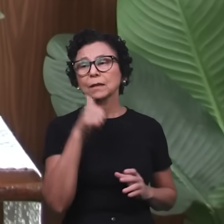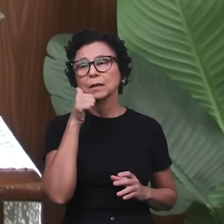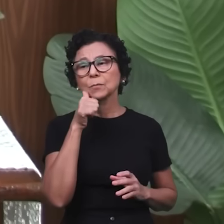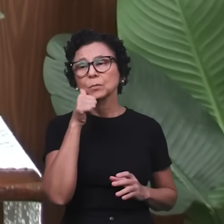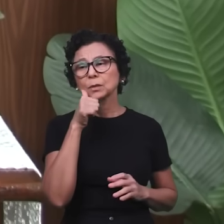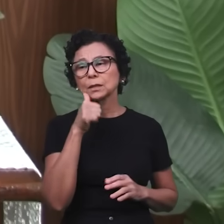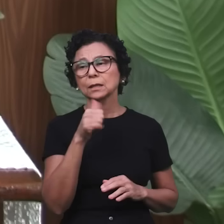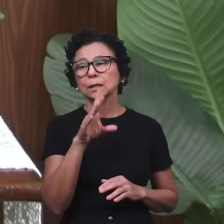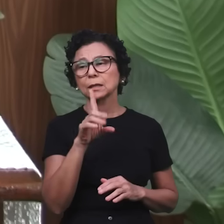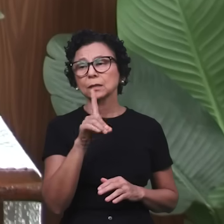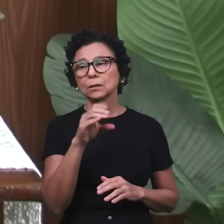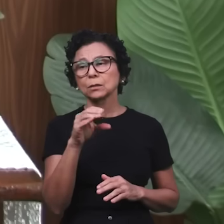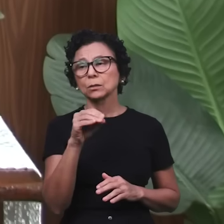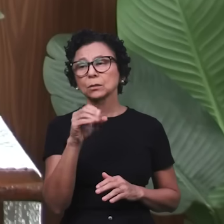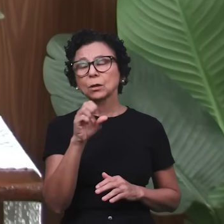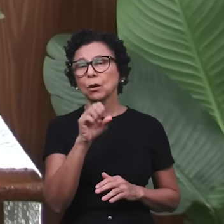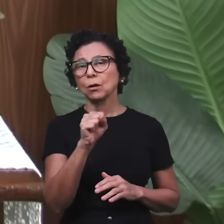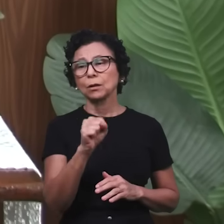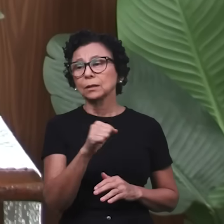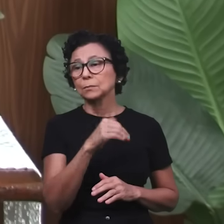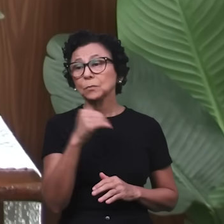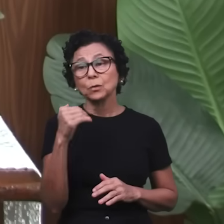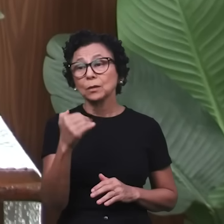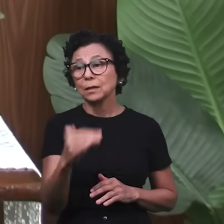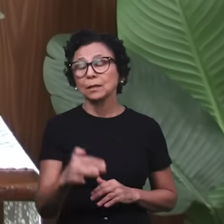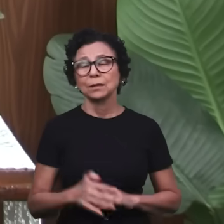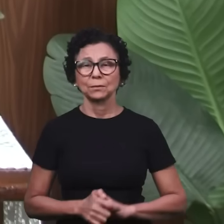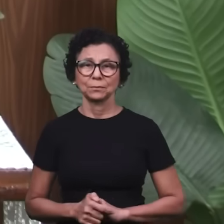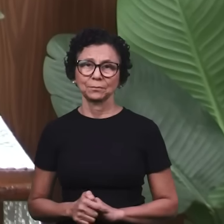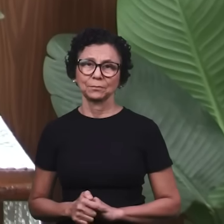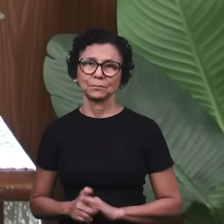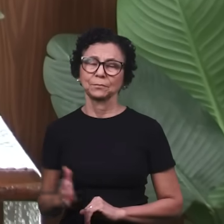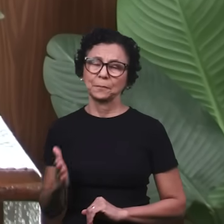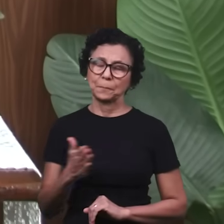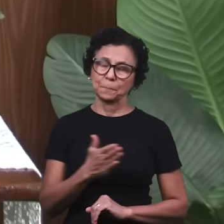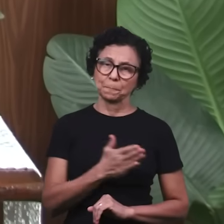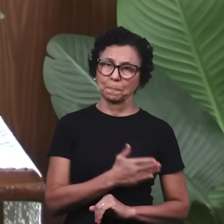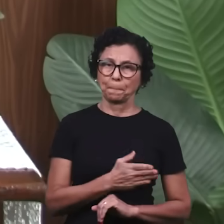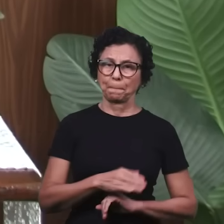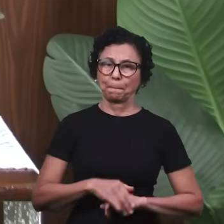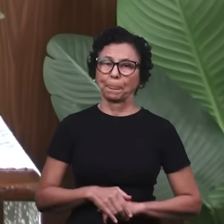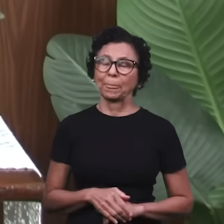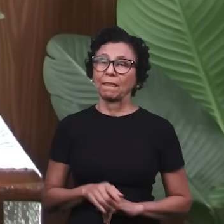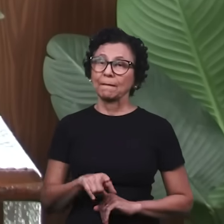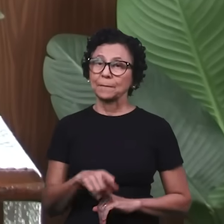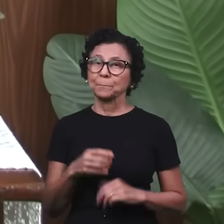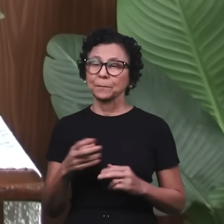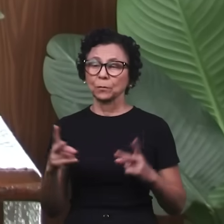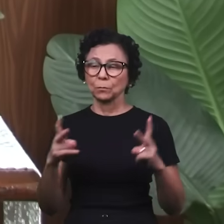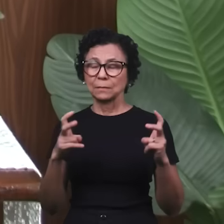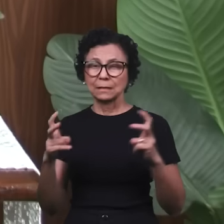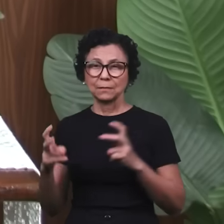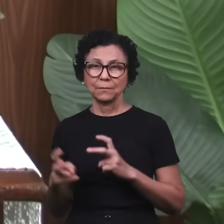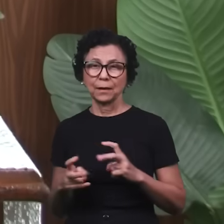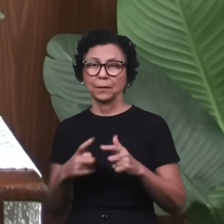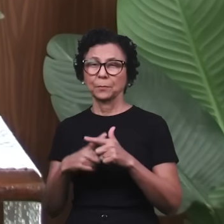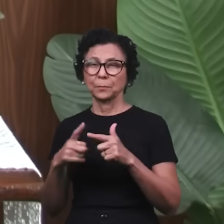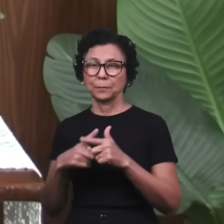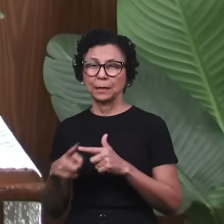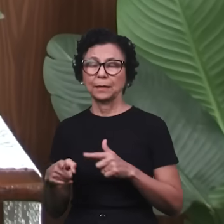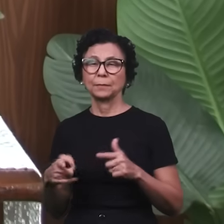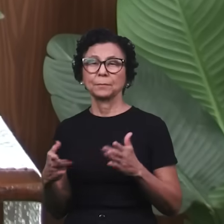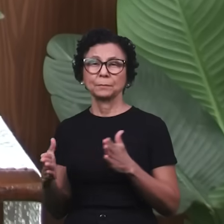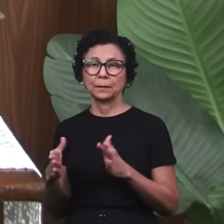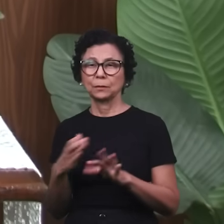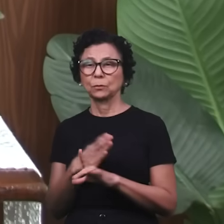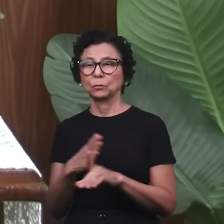igreja. Leve esse assunto ao Espírito Santo, ao Senhor, e o Senhor ele vai reverter essa situação. E é o que